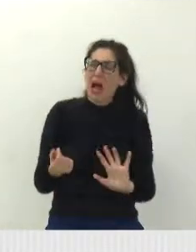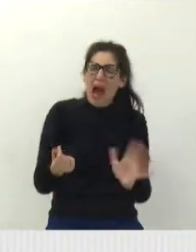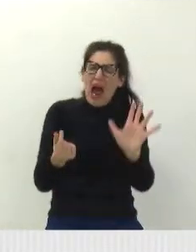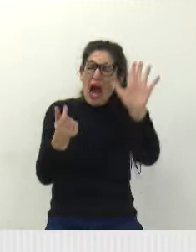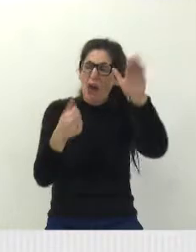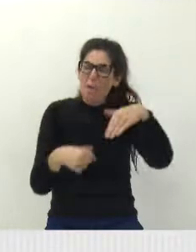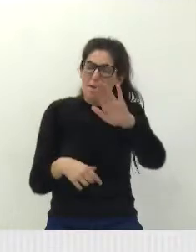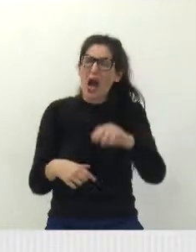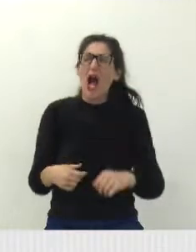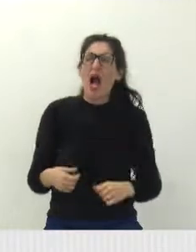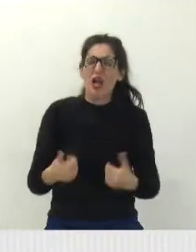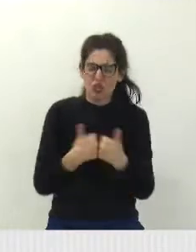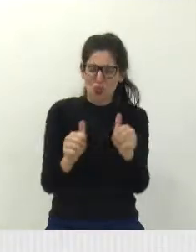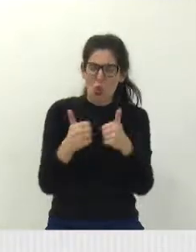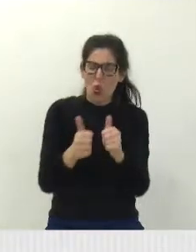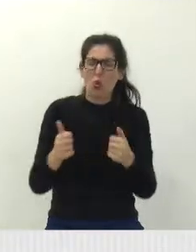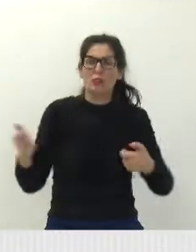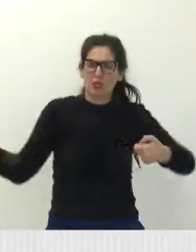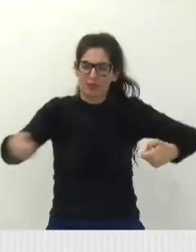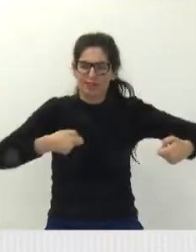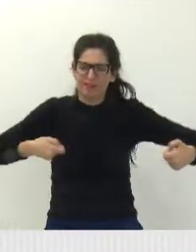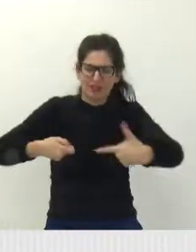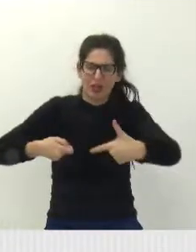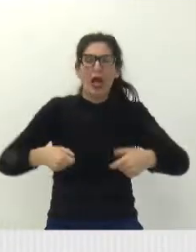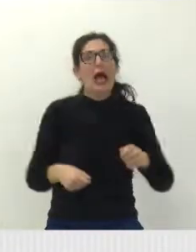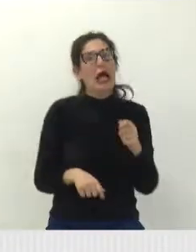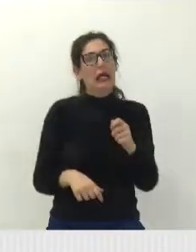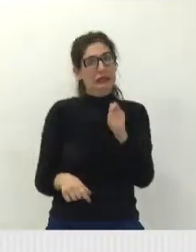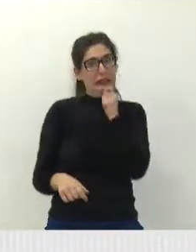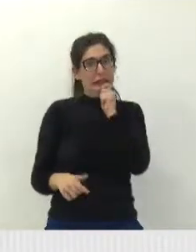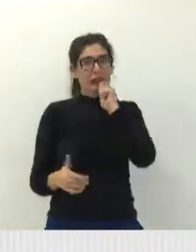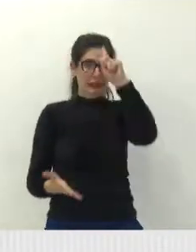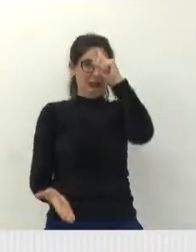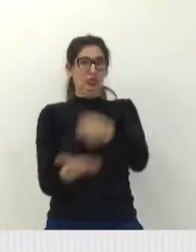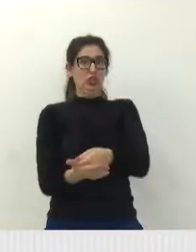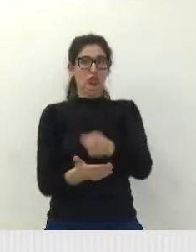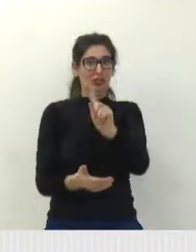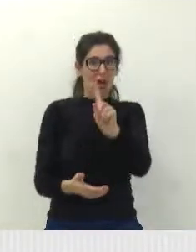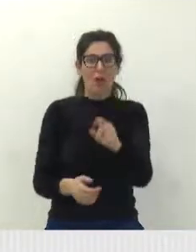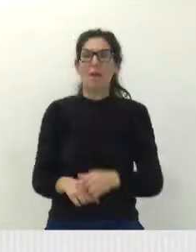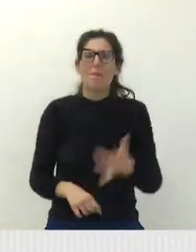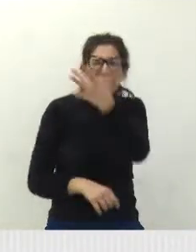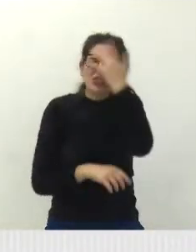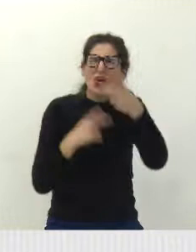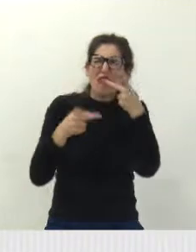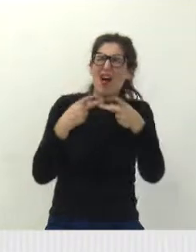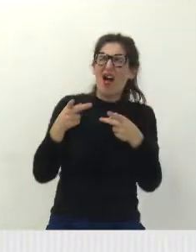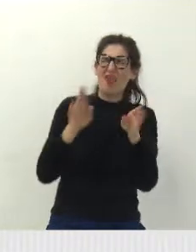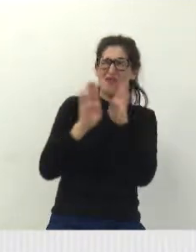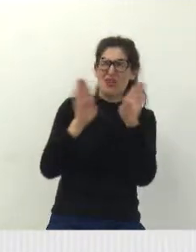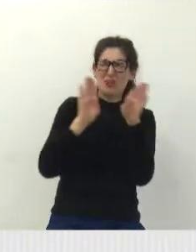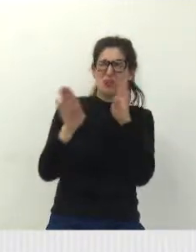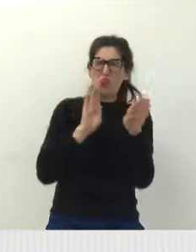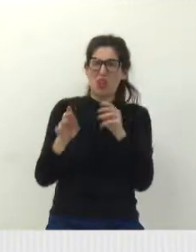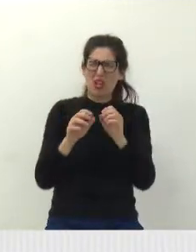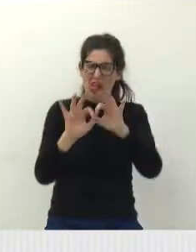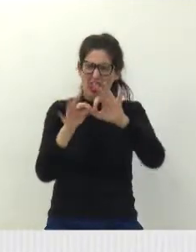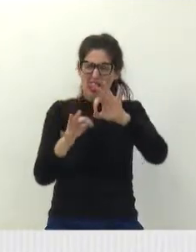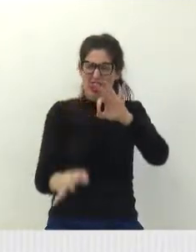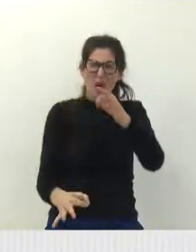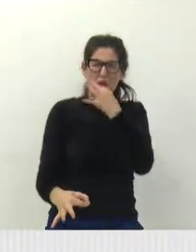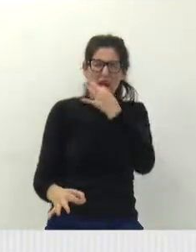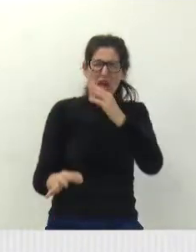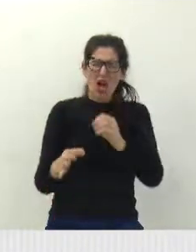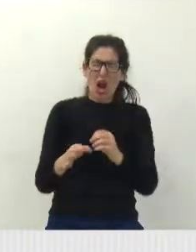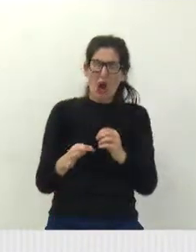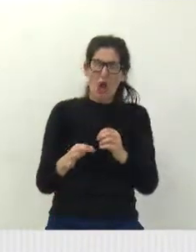um debate, né, que não foi decidido ainda. Tem algumas pessoas falando no Facebook que já teve o aumento, já foi aprovado o aumento, né, de 5